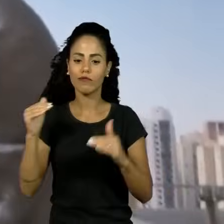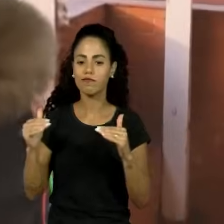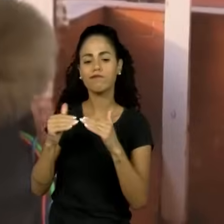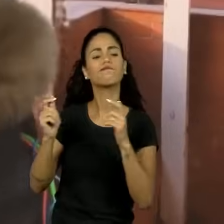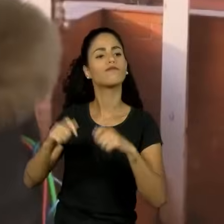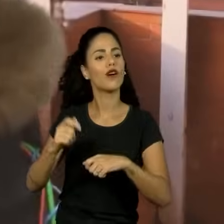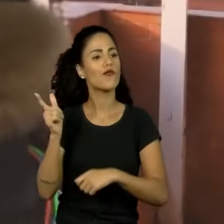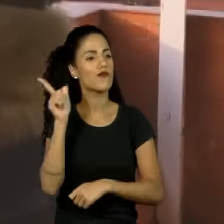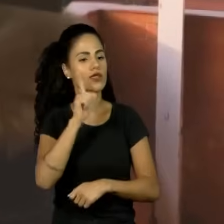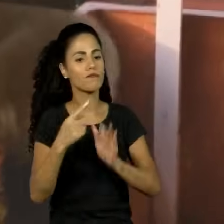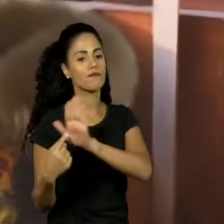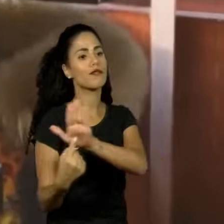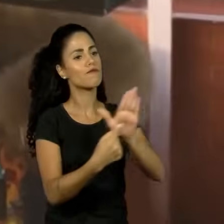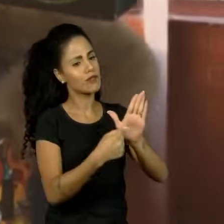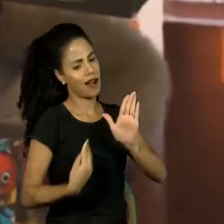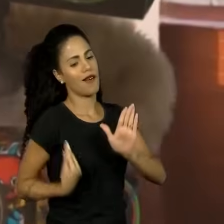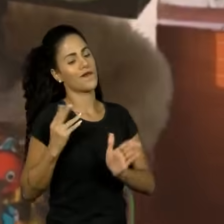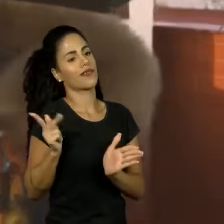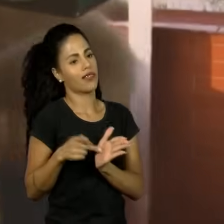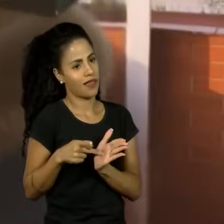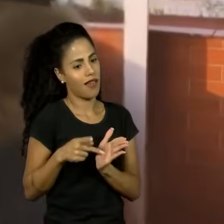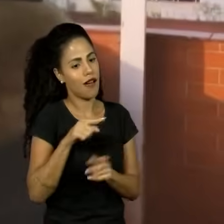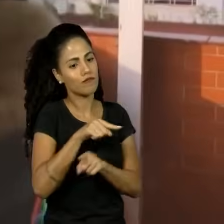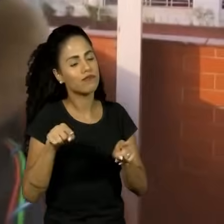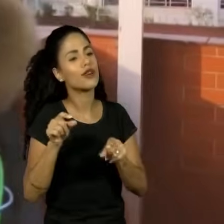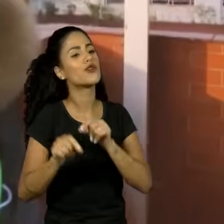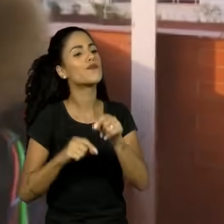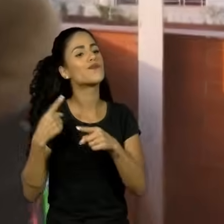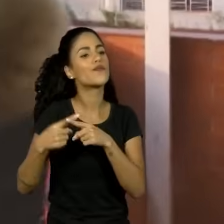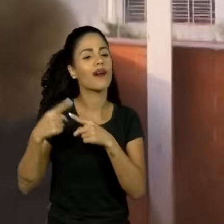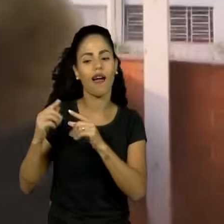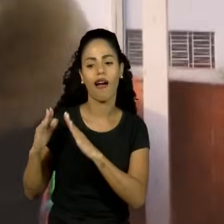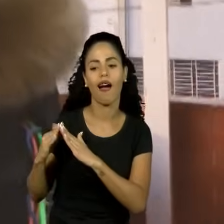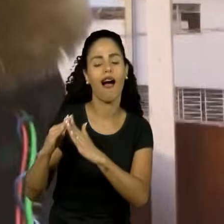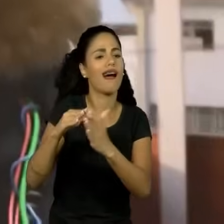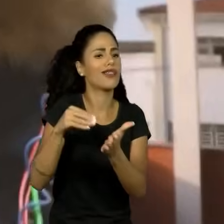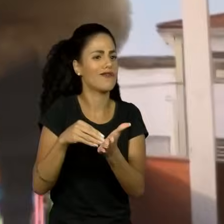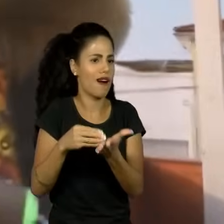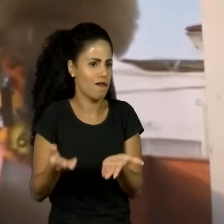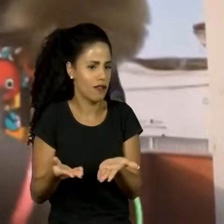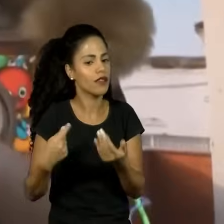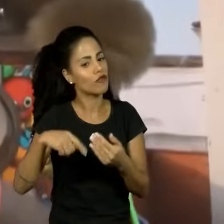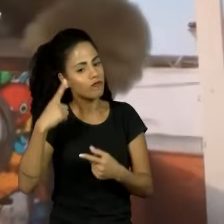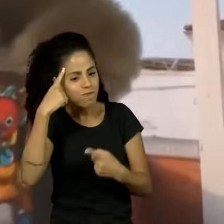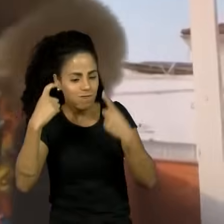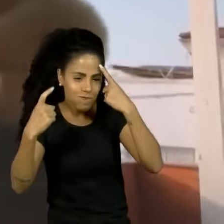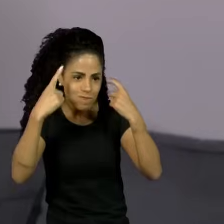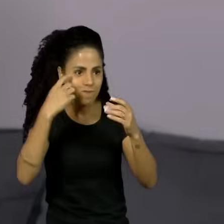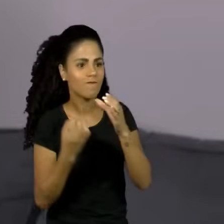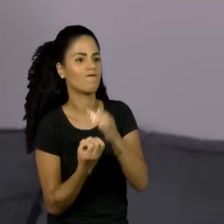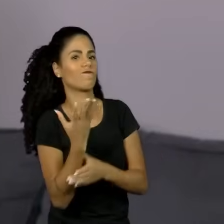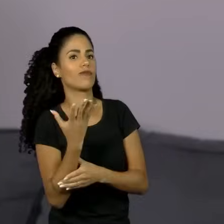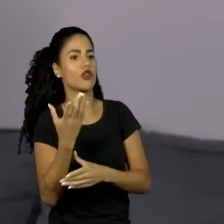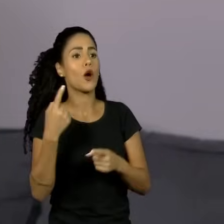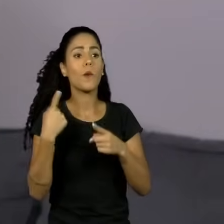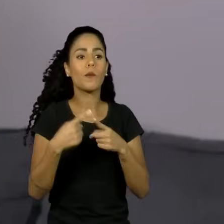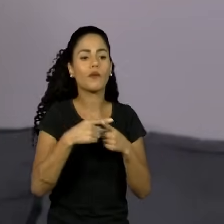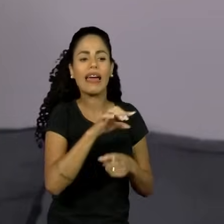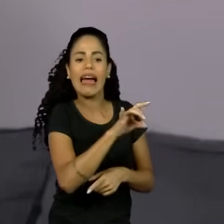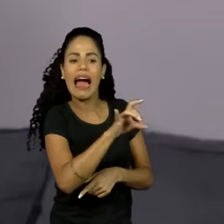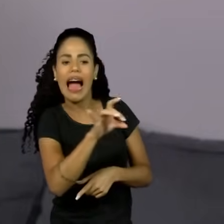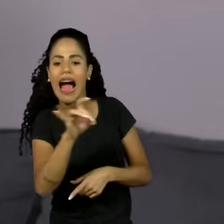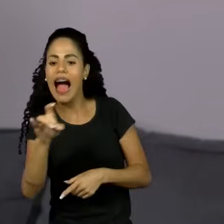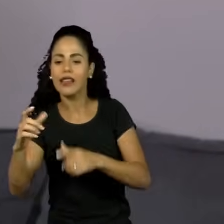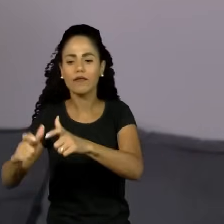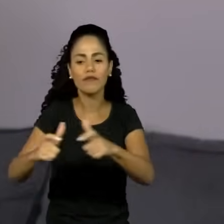que é muito difícil, porque a favela é muito única, né? Cada casa é um